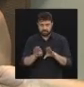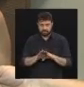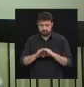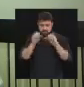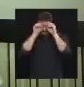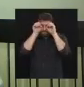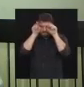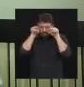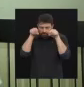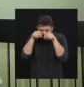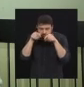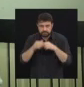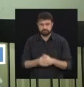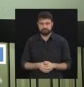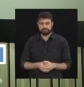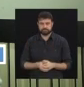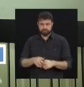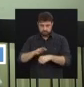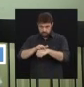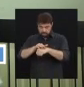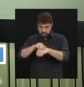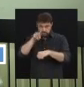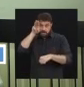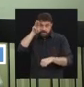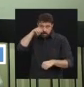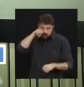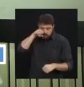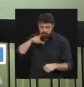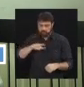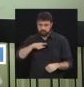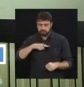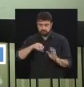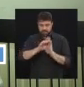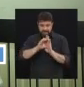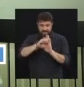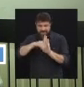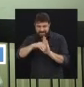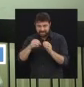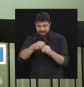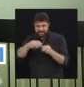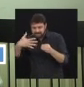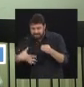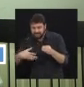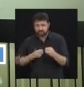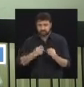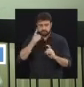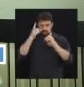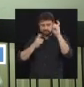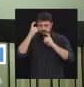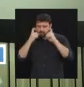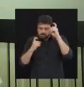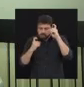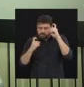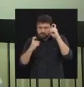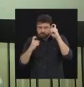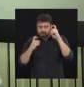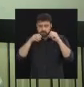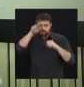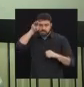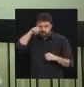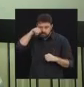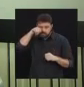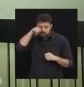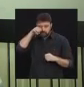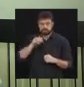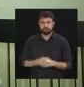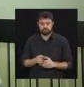ocular. A síndrome de Moebius ela é caracterizada por uma paralisia facial, que pode ser mais intensa